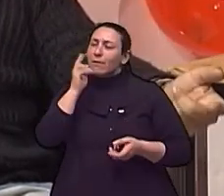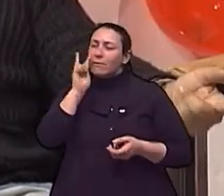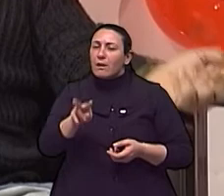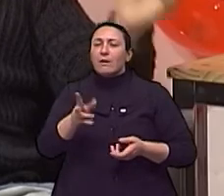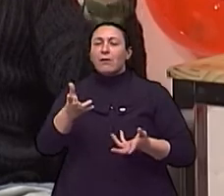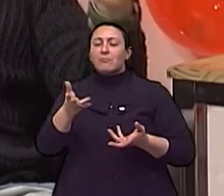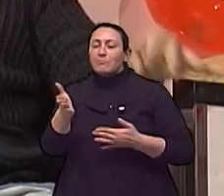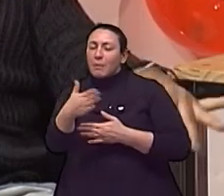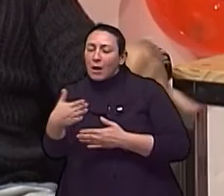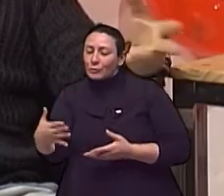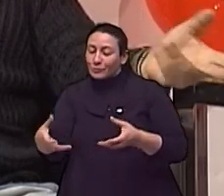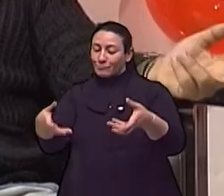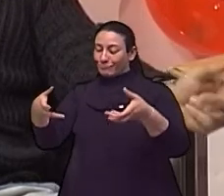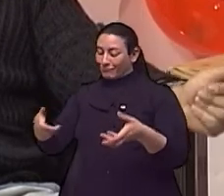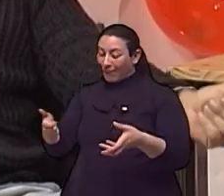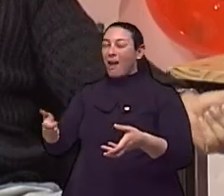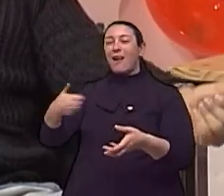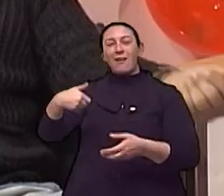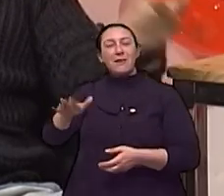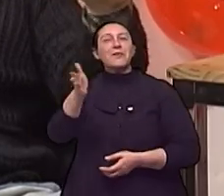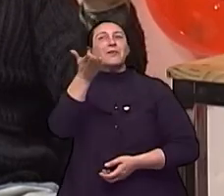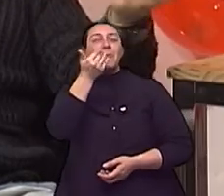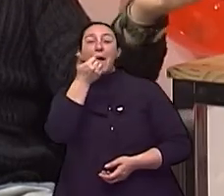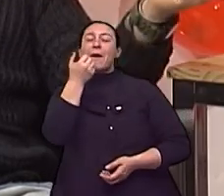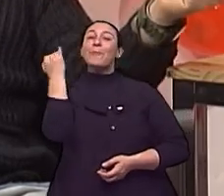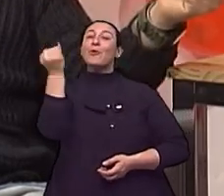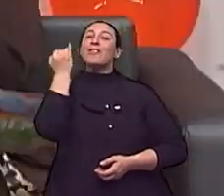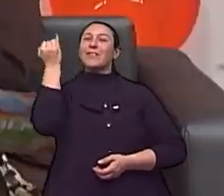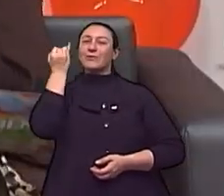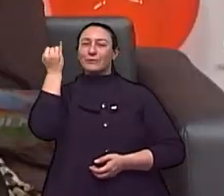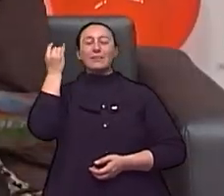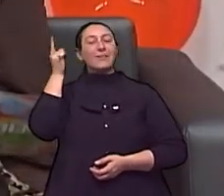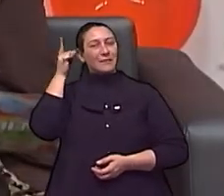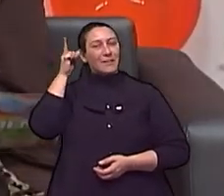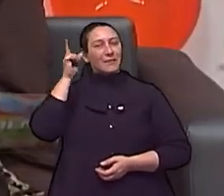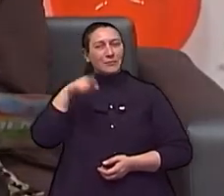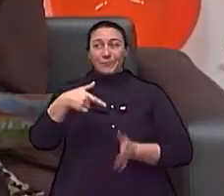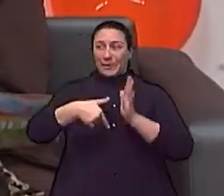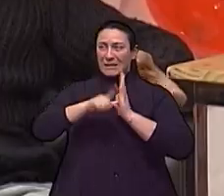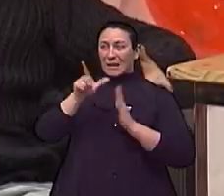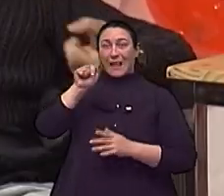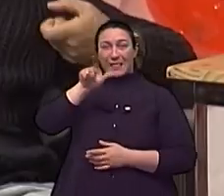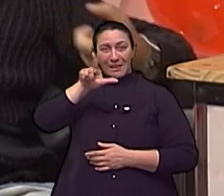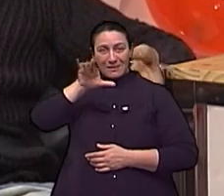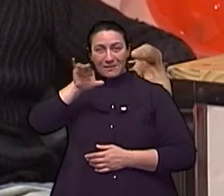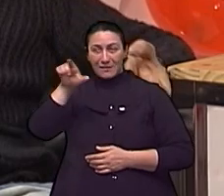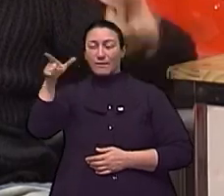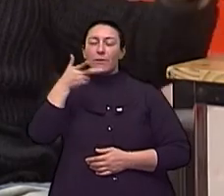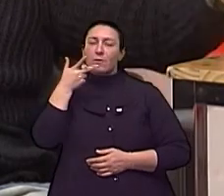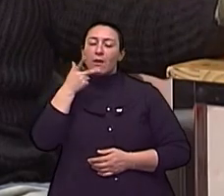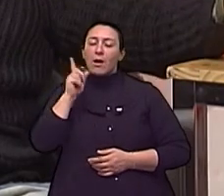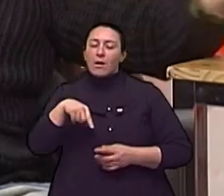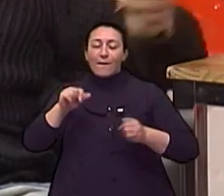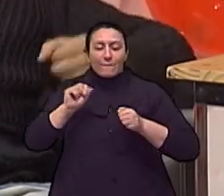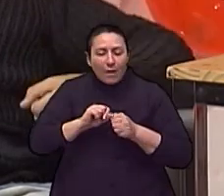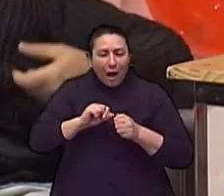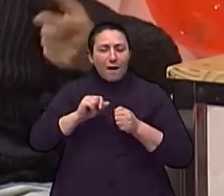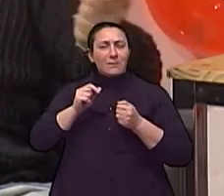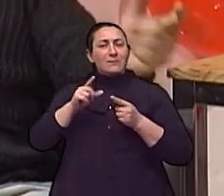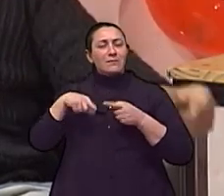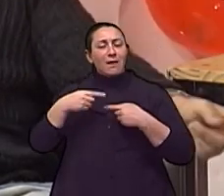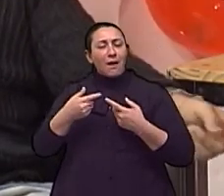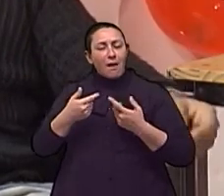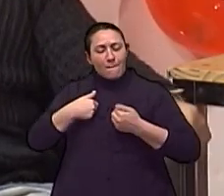nós né Essa singularidade das coisas é muito bacana que a matéria ela disse né aquilo que a gente faz e da